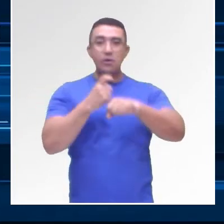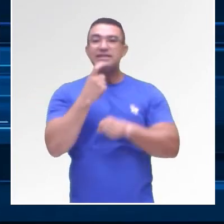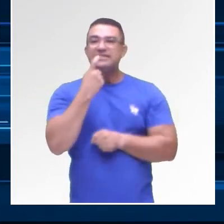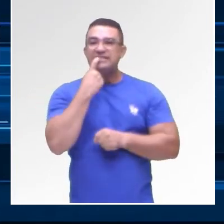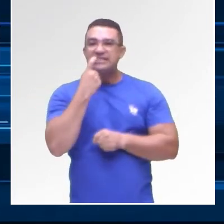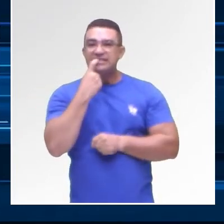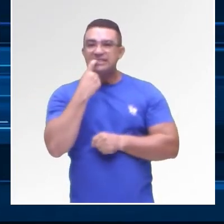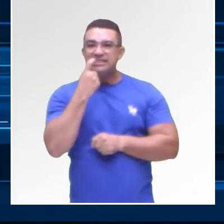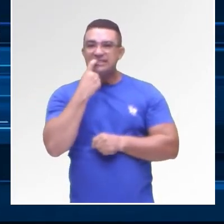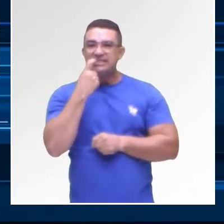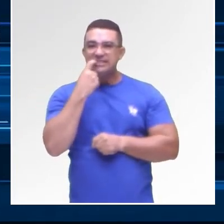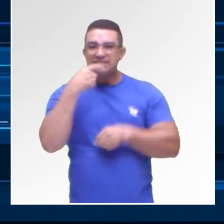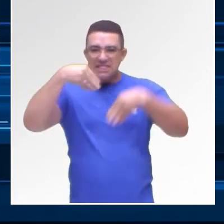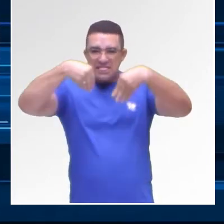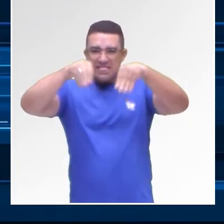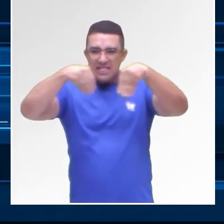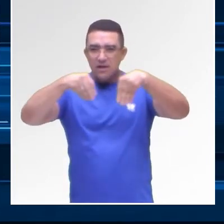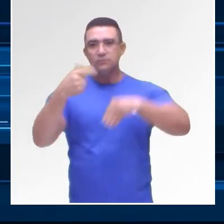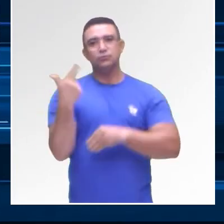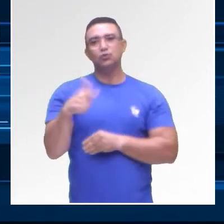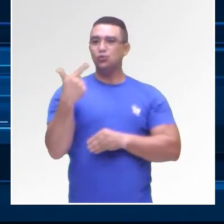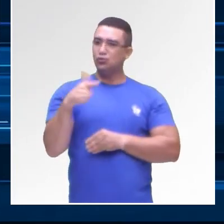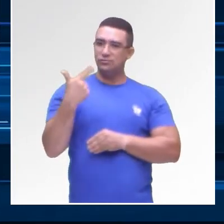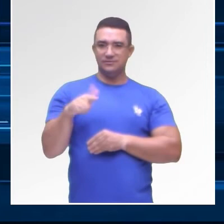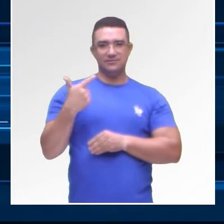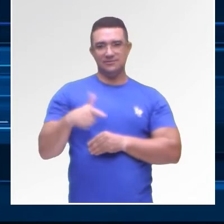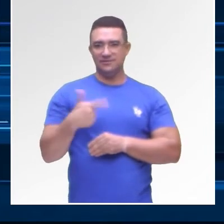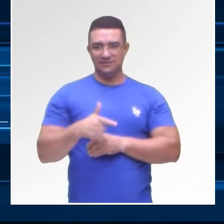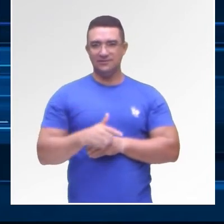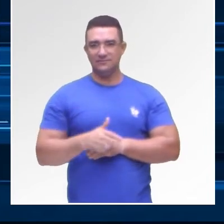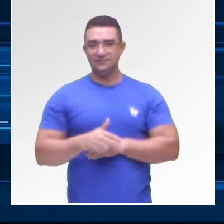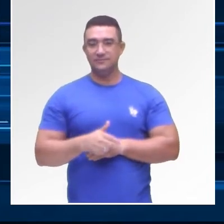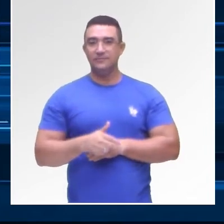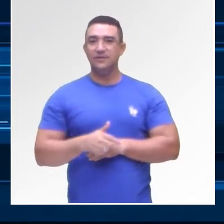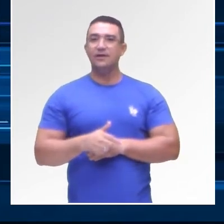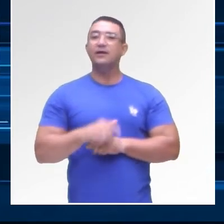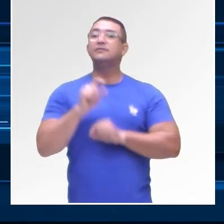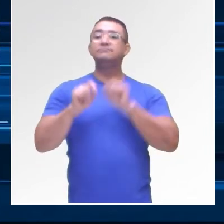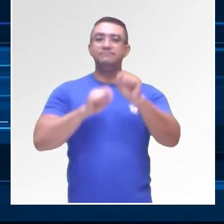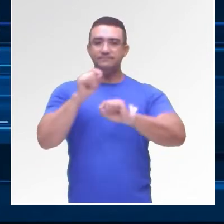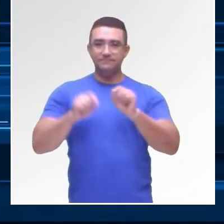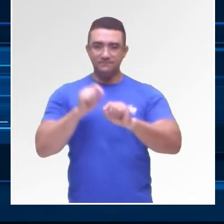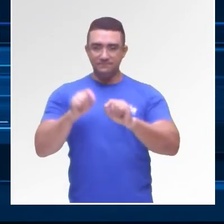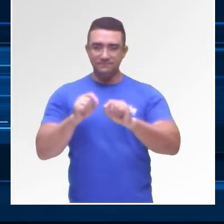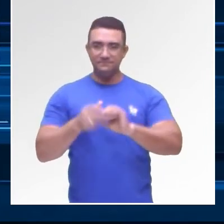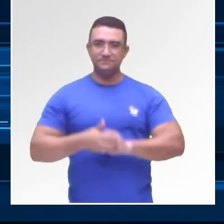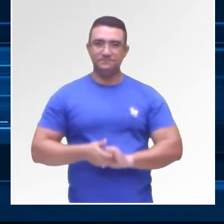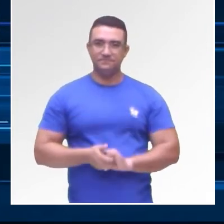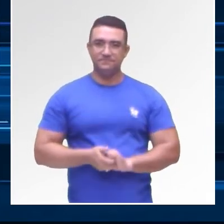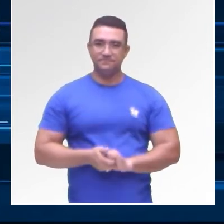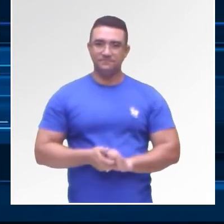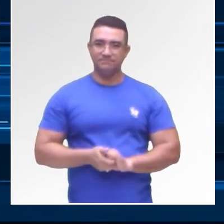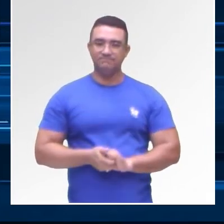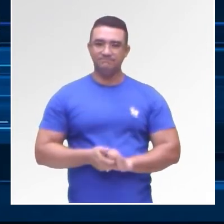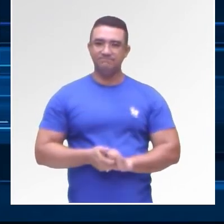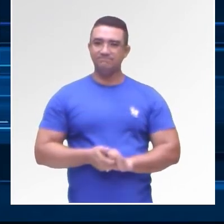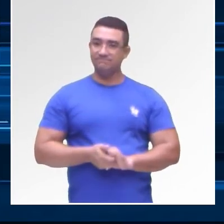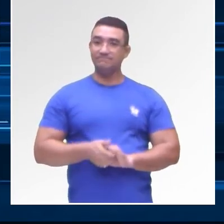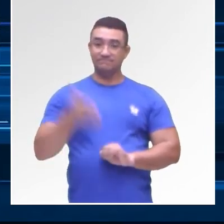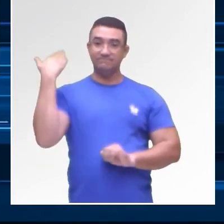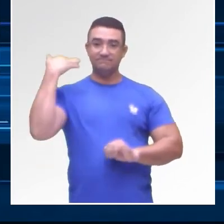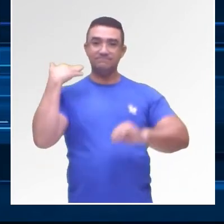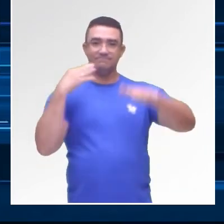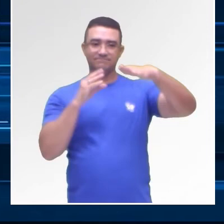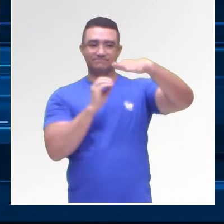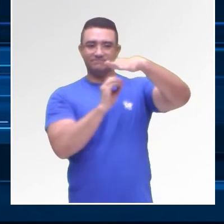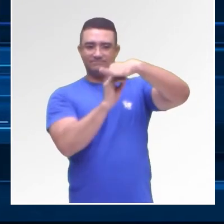e outros itens que tem hoje em dia, tornaram a invenção dele bastante desajeitada e muitas